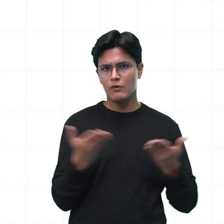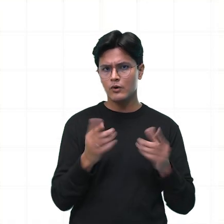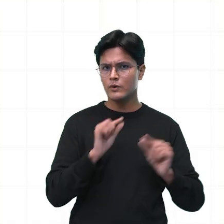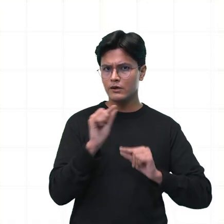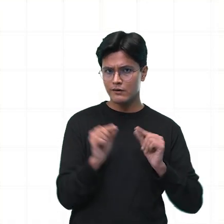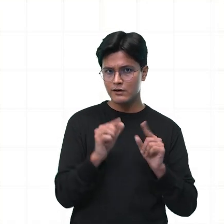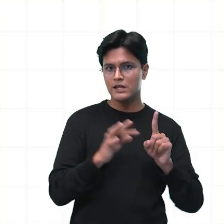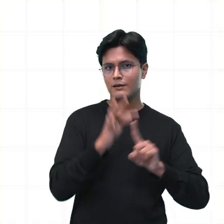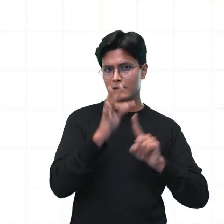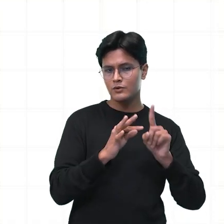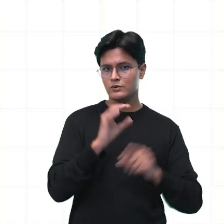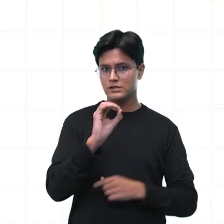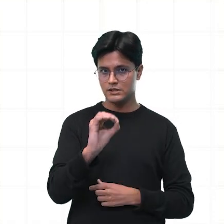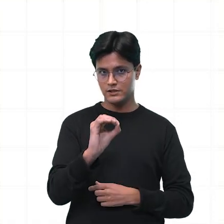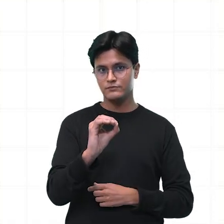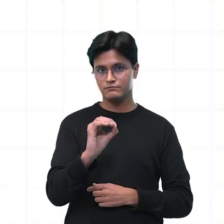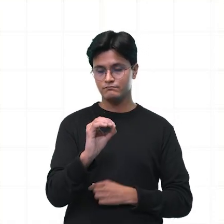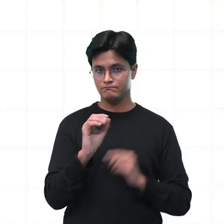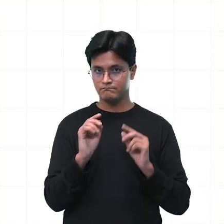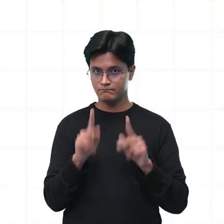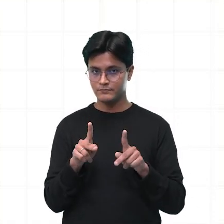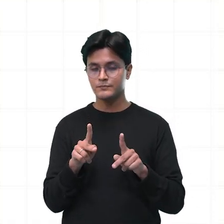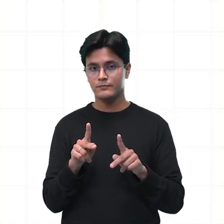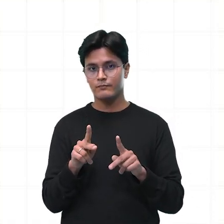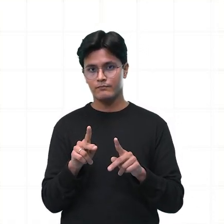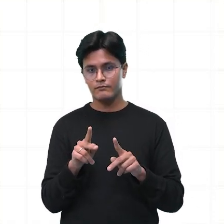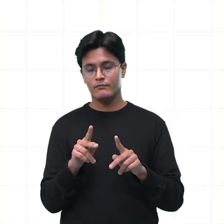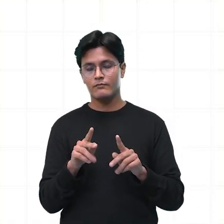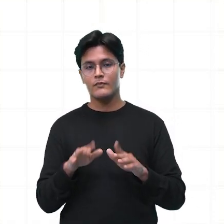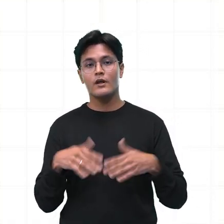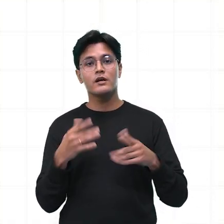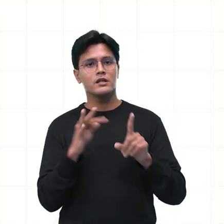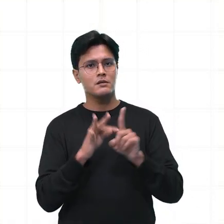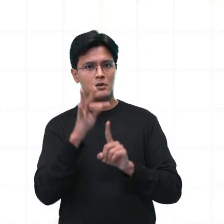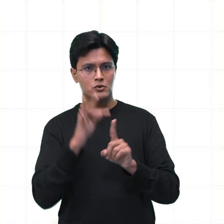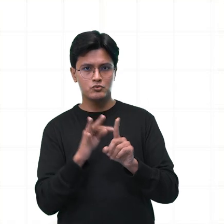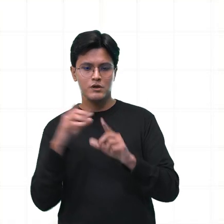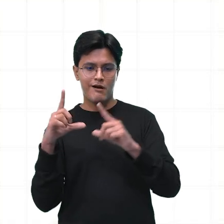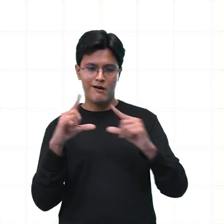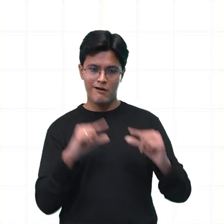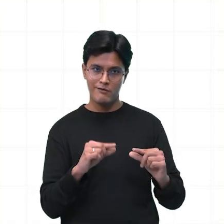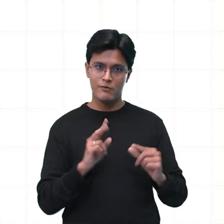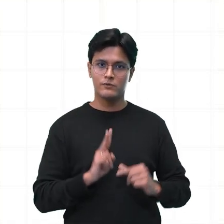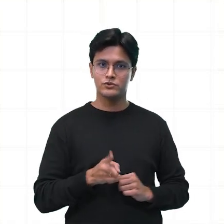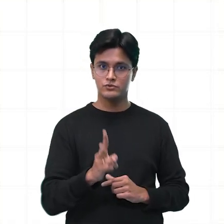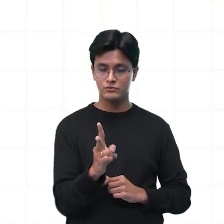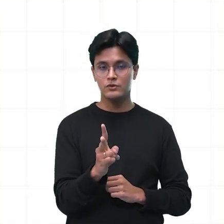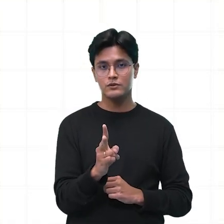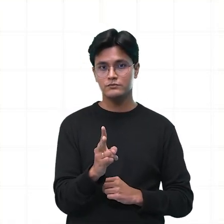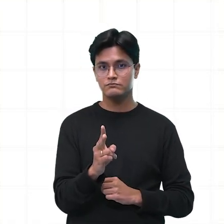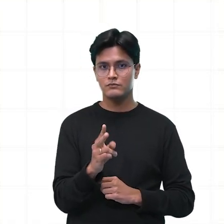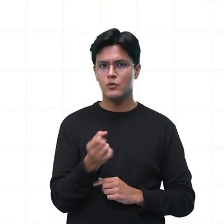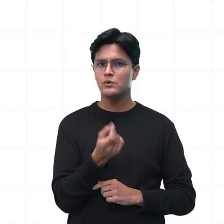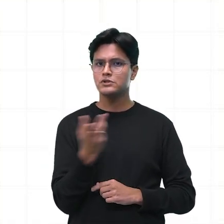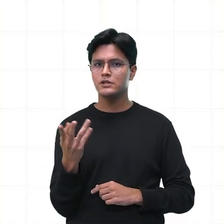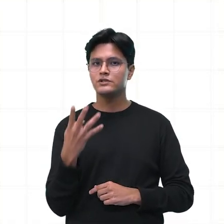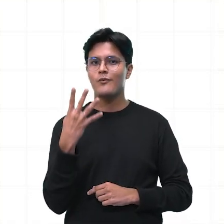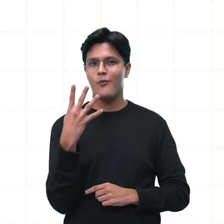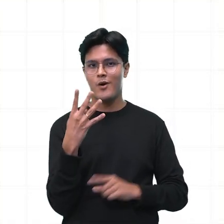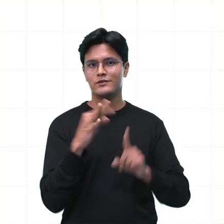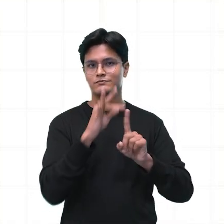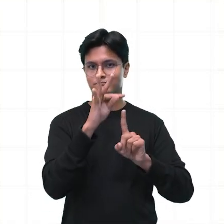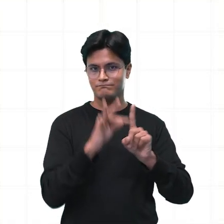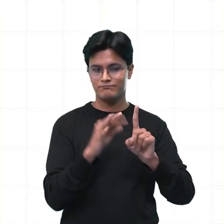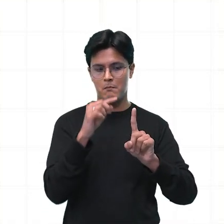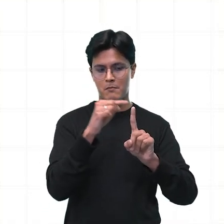0 gra tudo bem aí a temperatura continuou caindo Ele disse que caiu 4º né